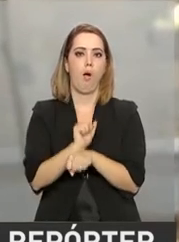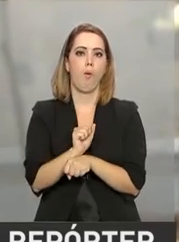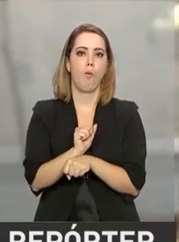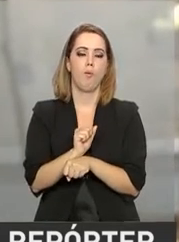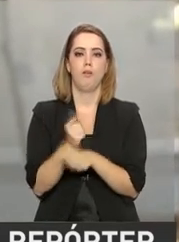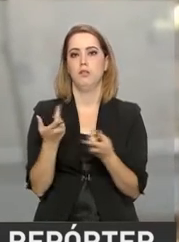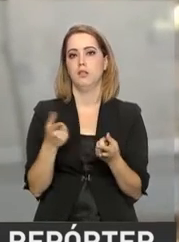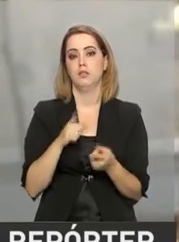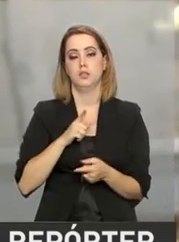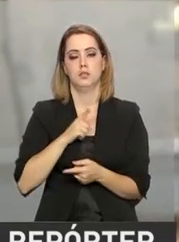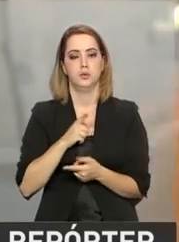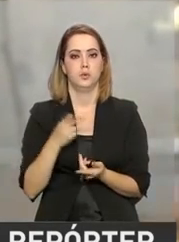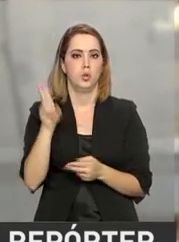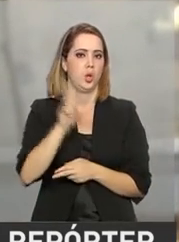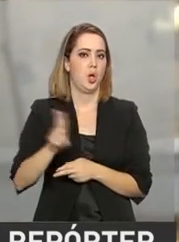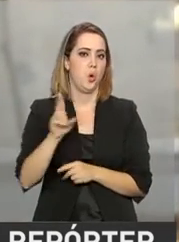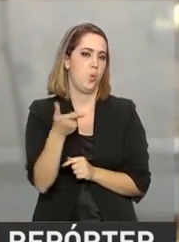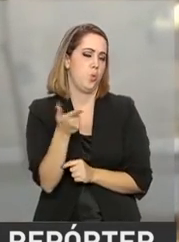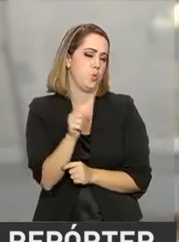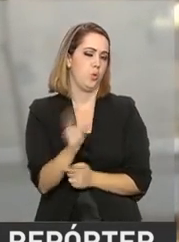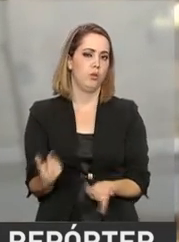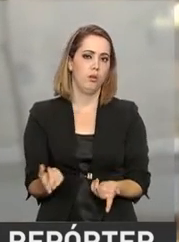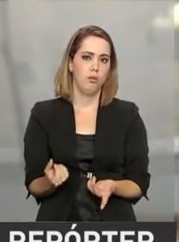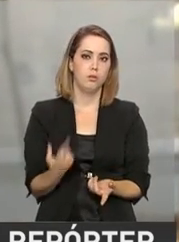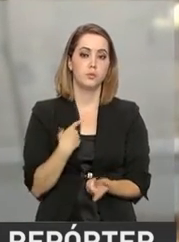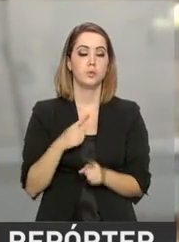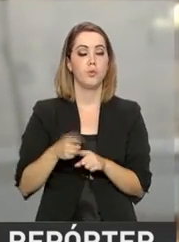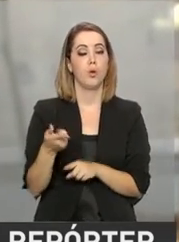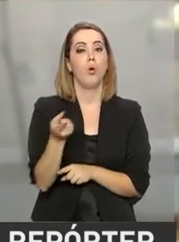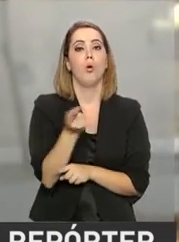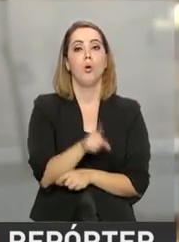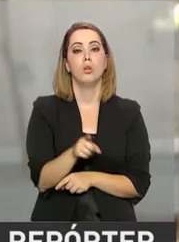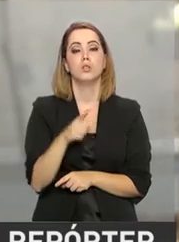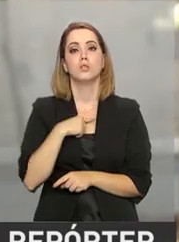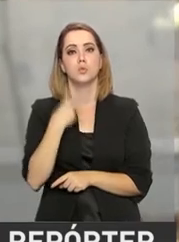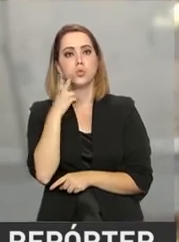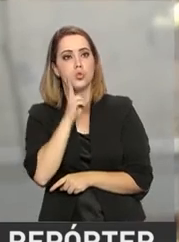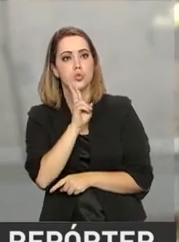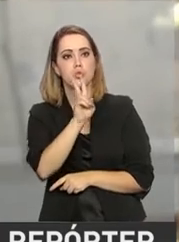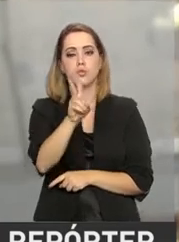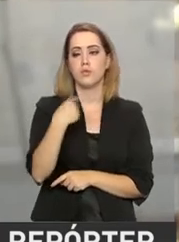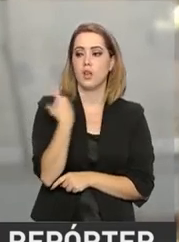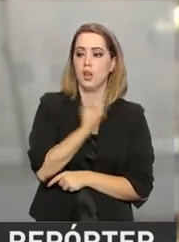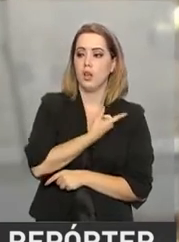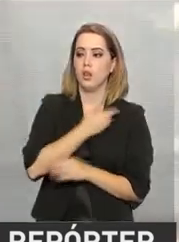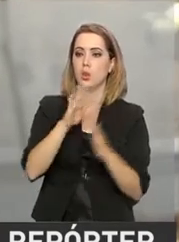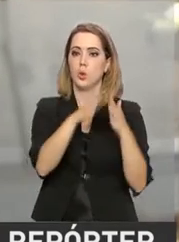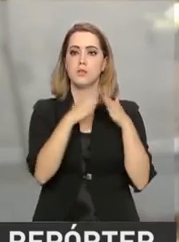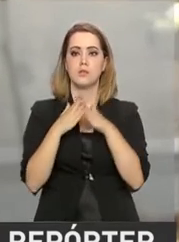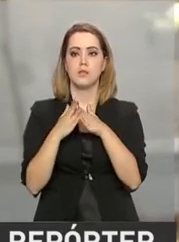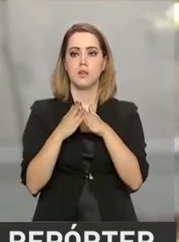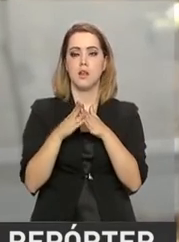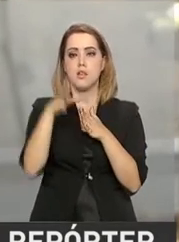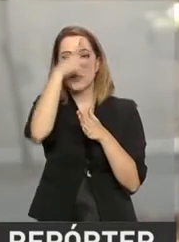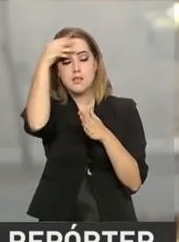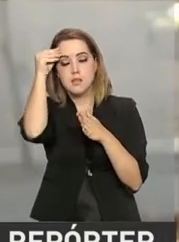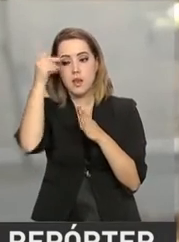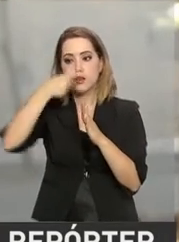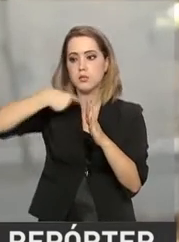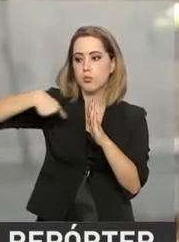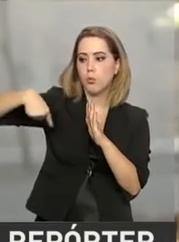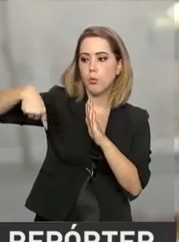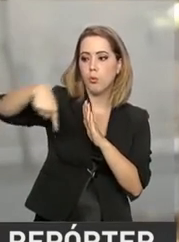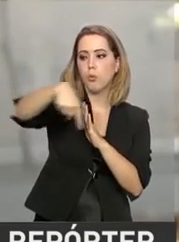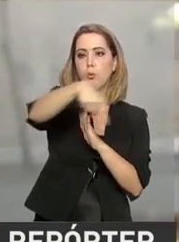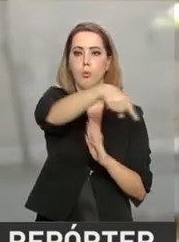de ele ter uma função para você ou não. A outra coisa é que a gente olha a nossa casa e esquece do entorno. Às vezes você tem o